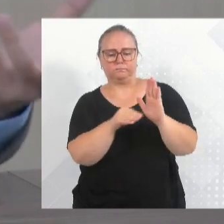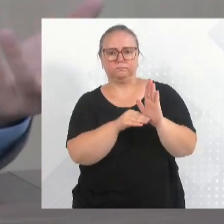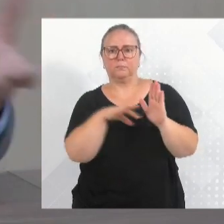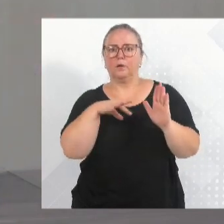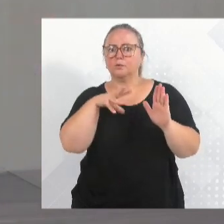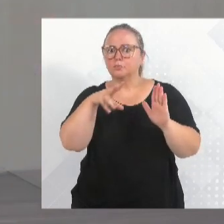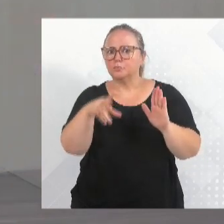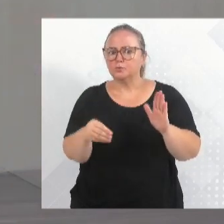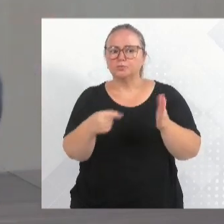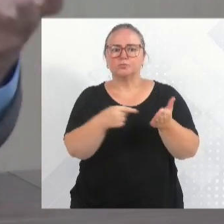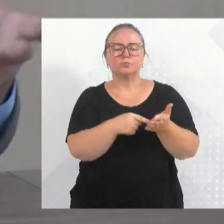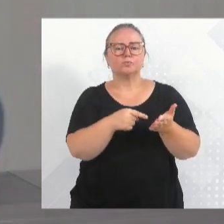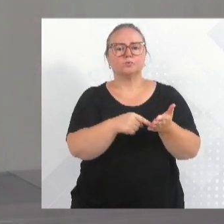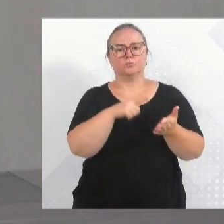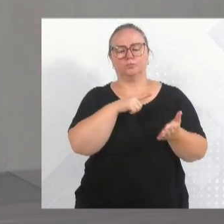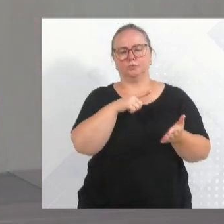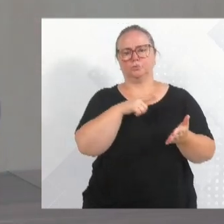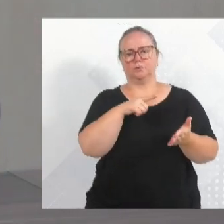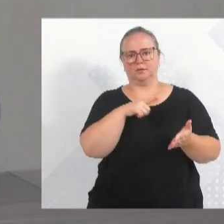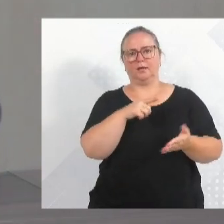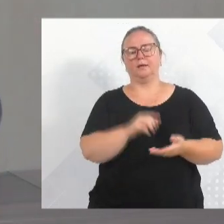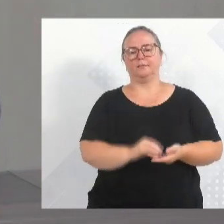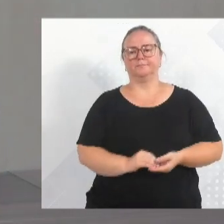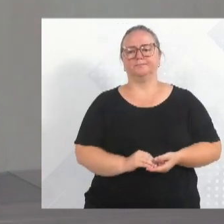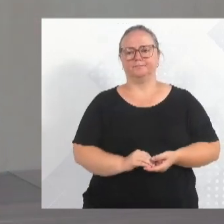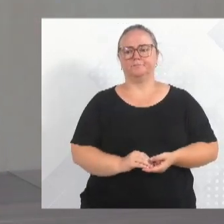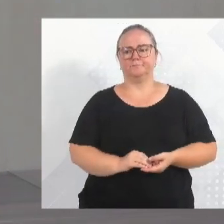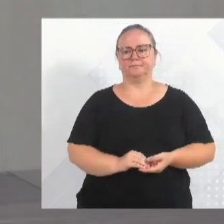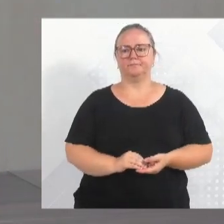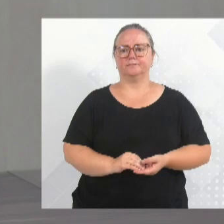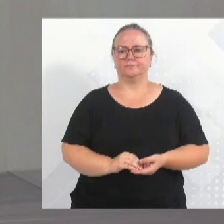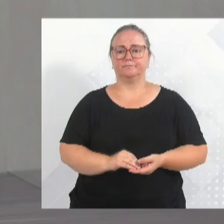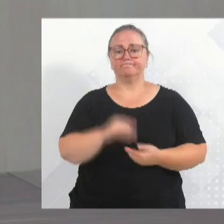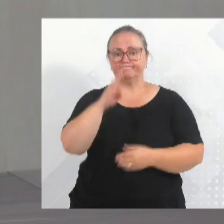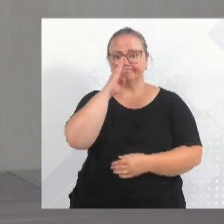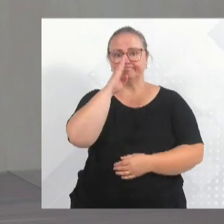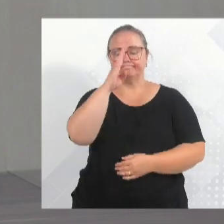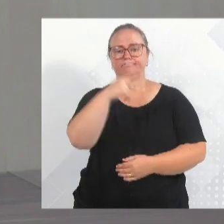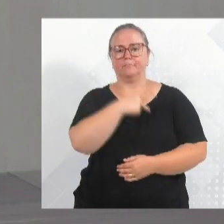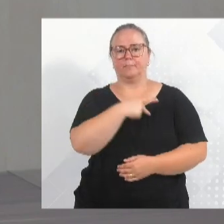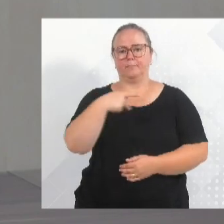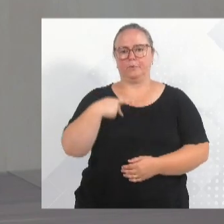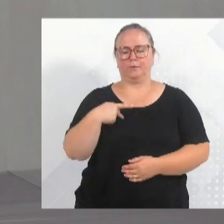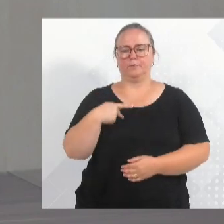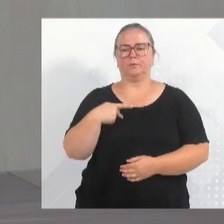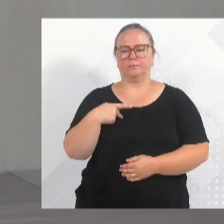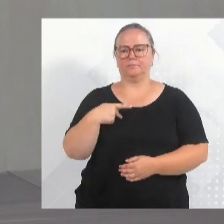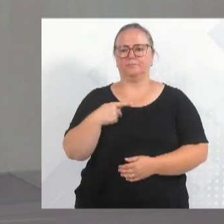básicas, operacionais da execução, principalmente no setor público,